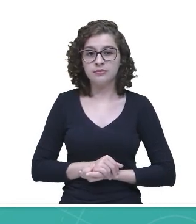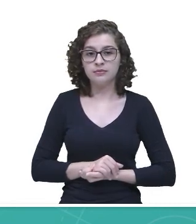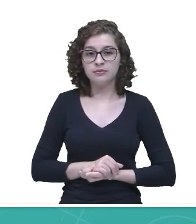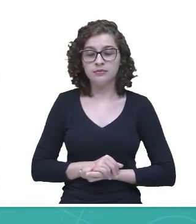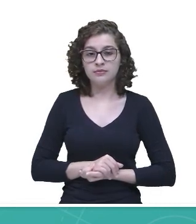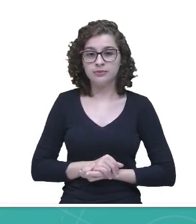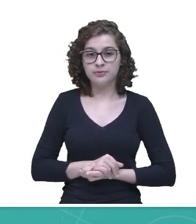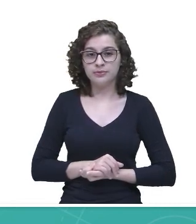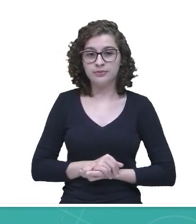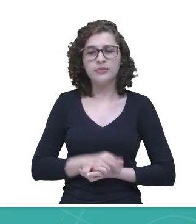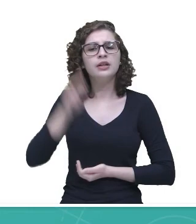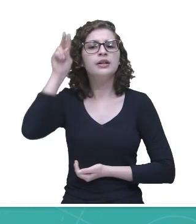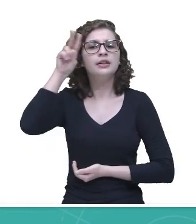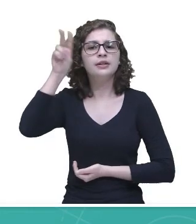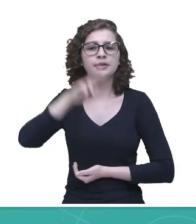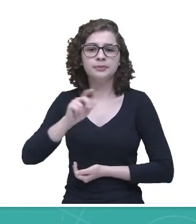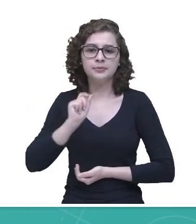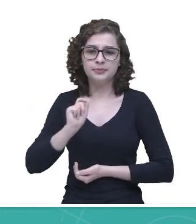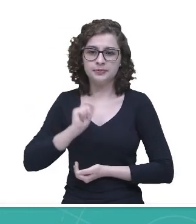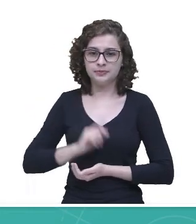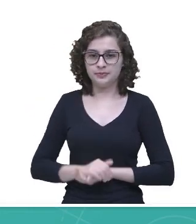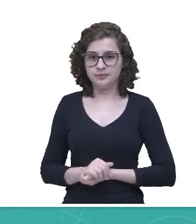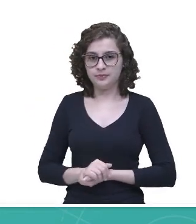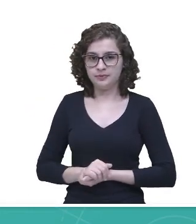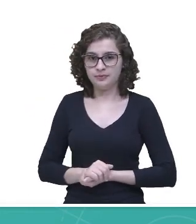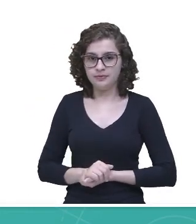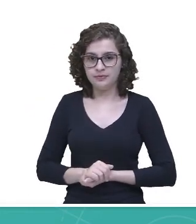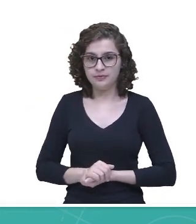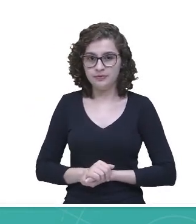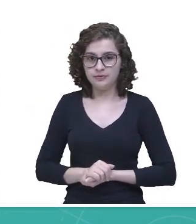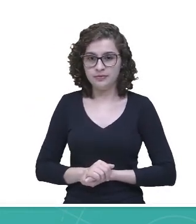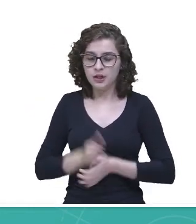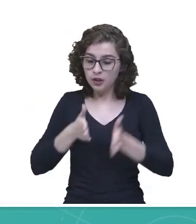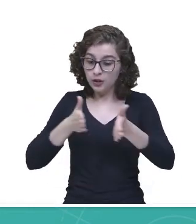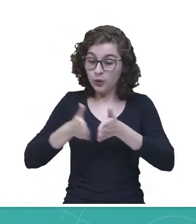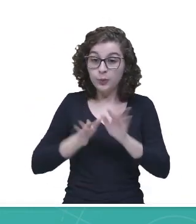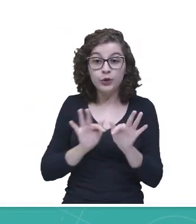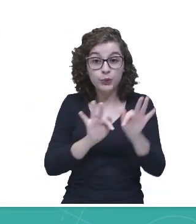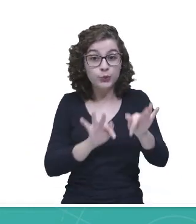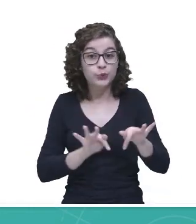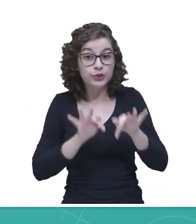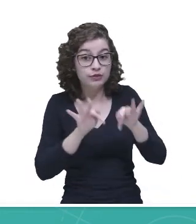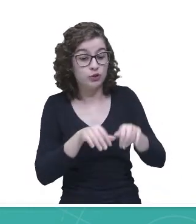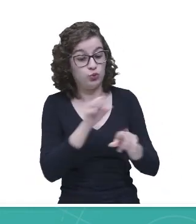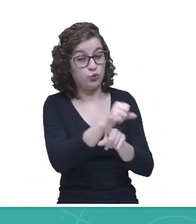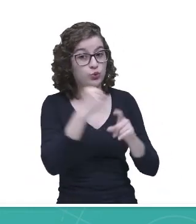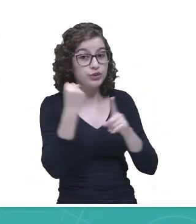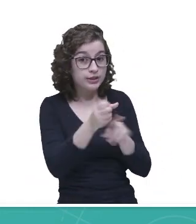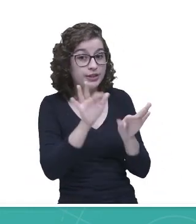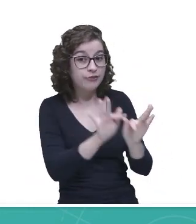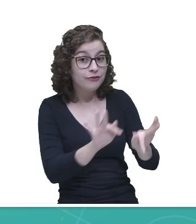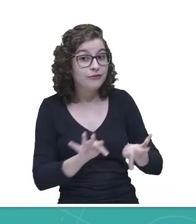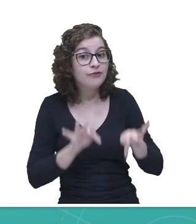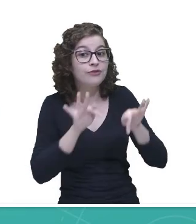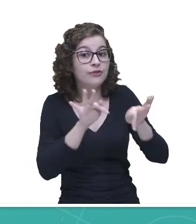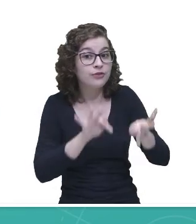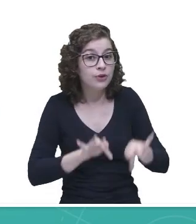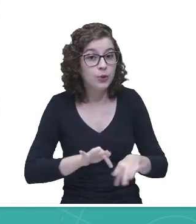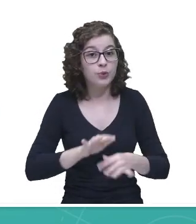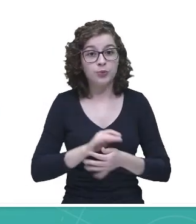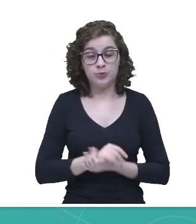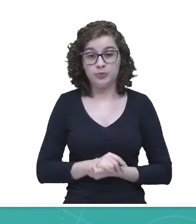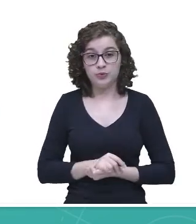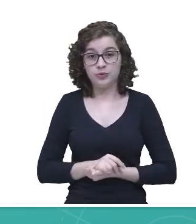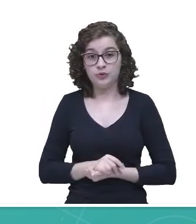camponeses. Lembrando que quando eu estou tratando de período feudal, sociedade feudal, eu não me refiro